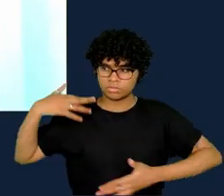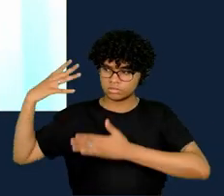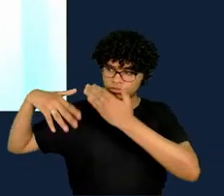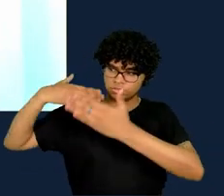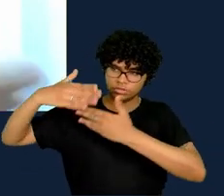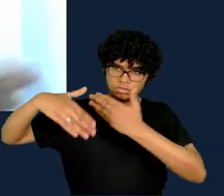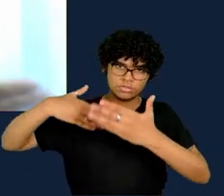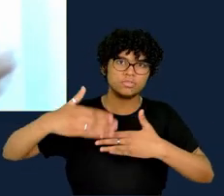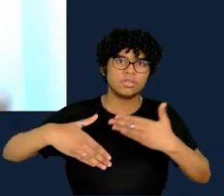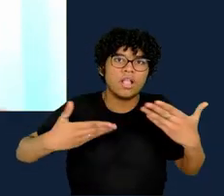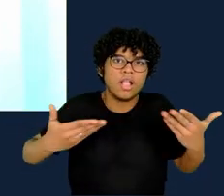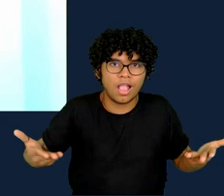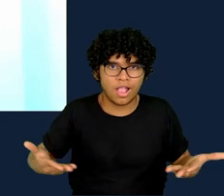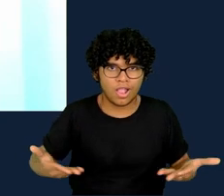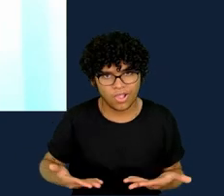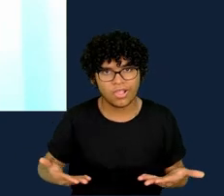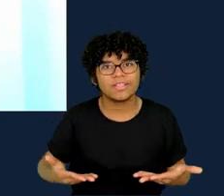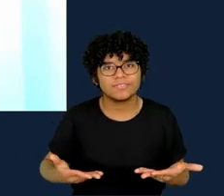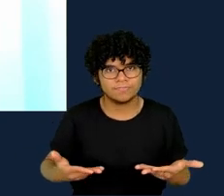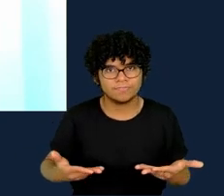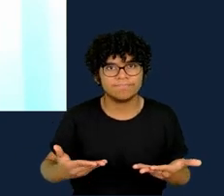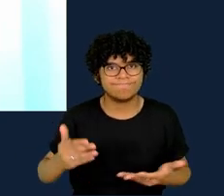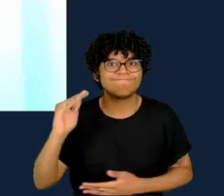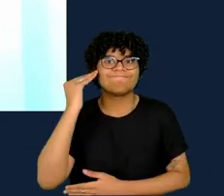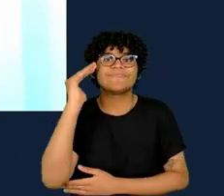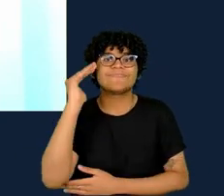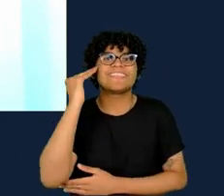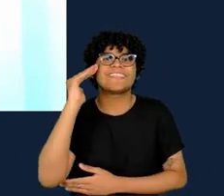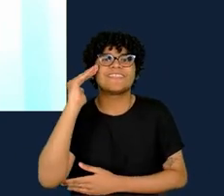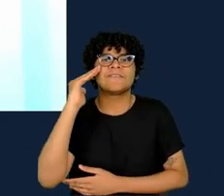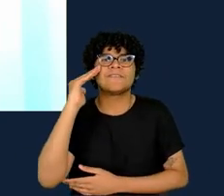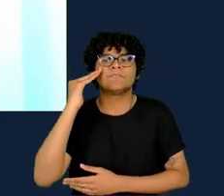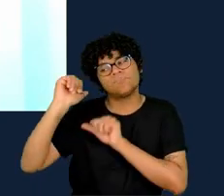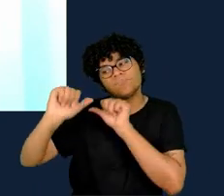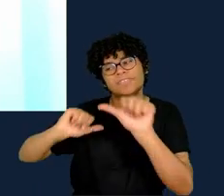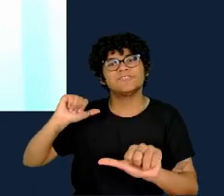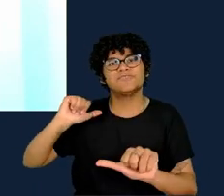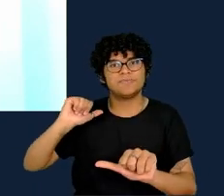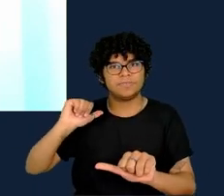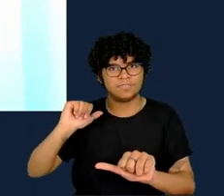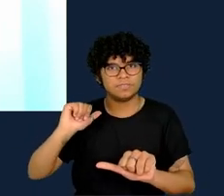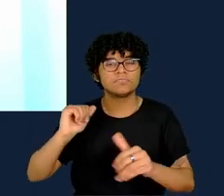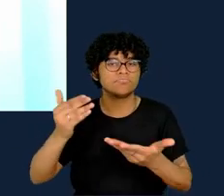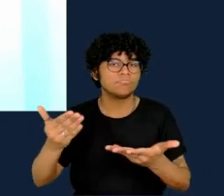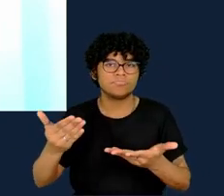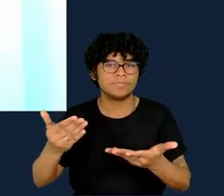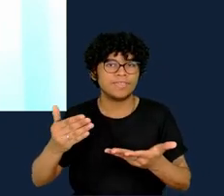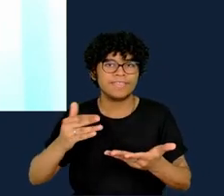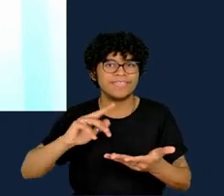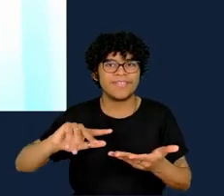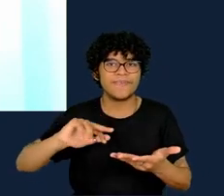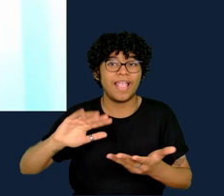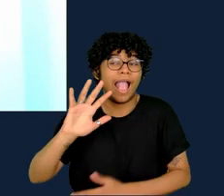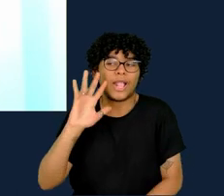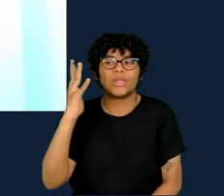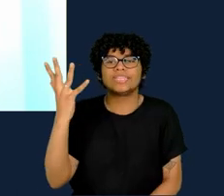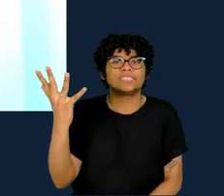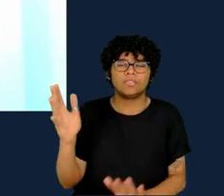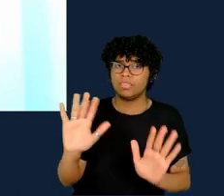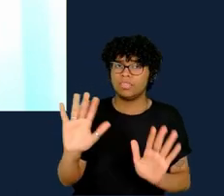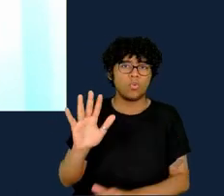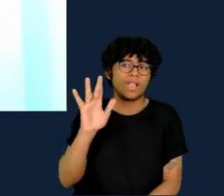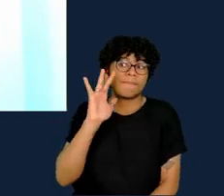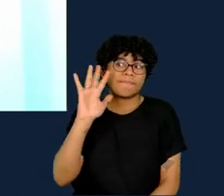Então, para entender justamente essas transformações, né? E que nada foi feito por acaso, tudo foi